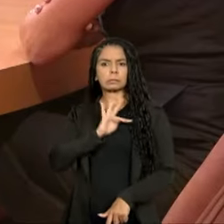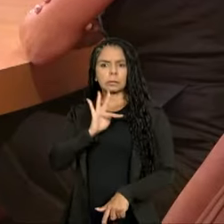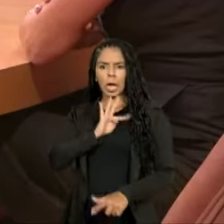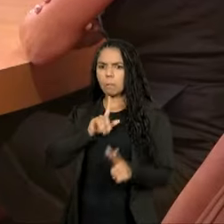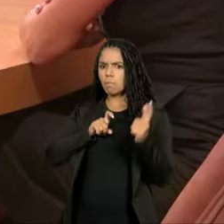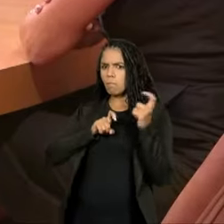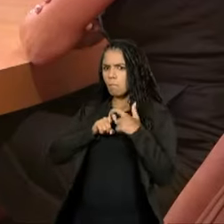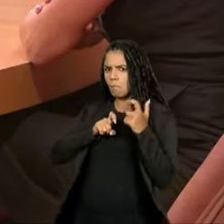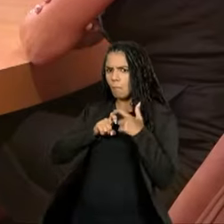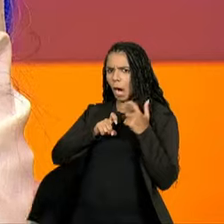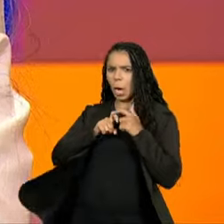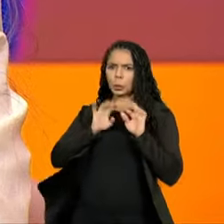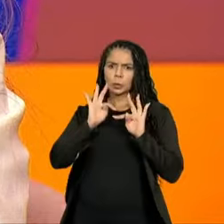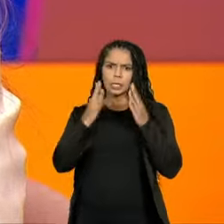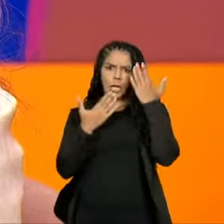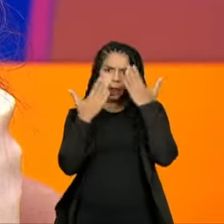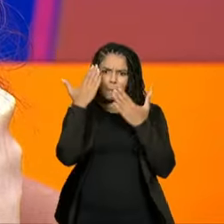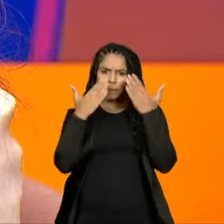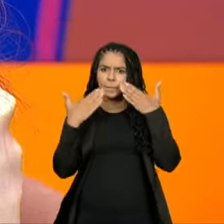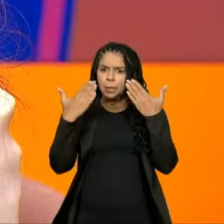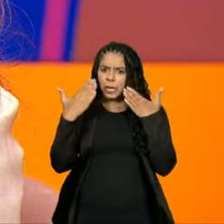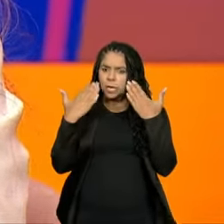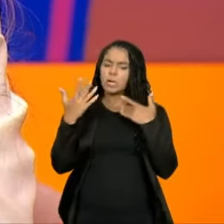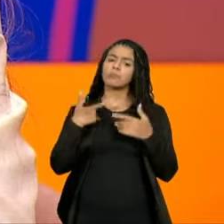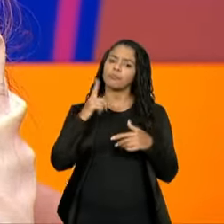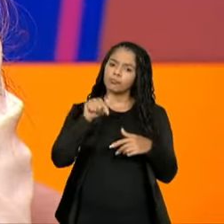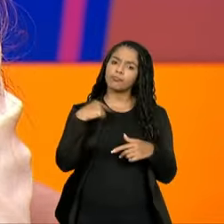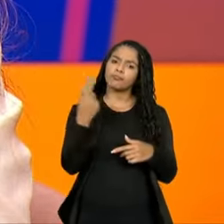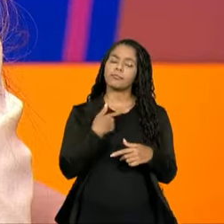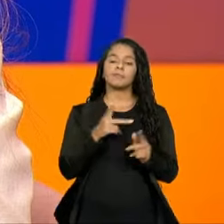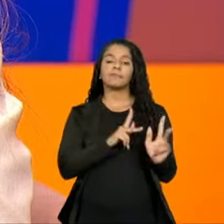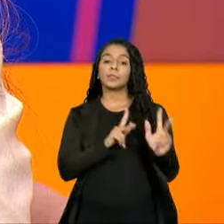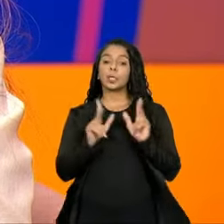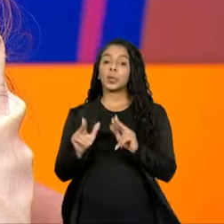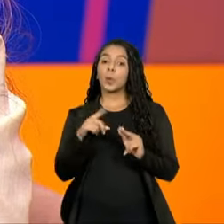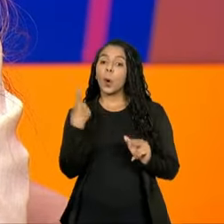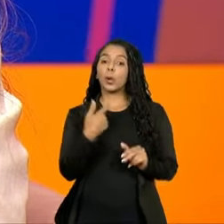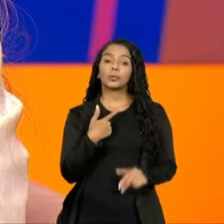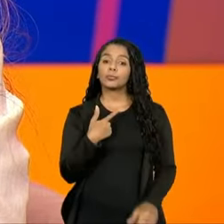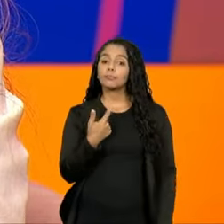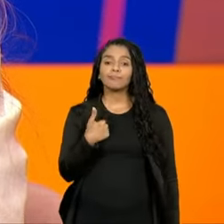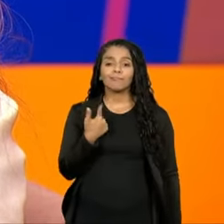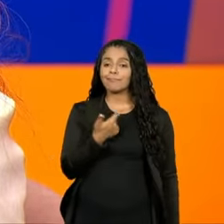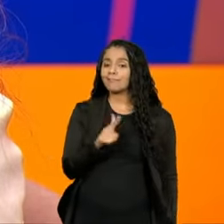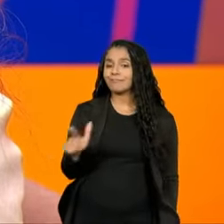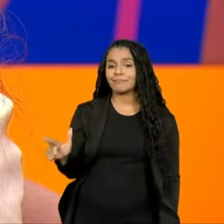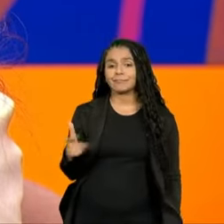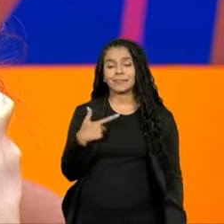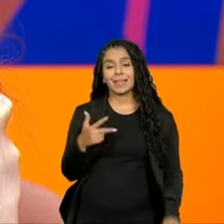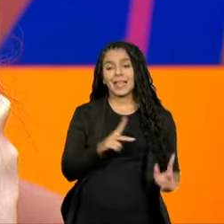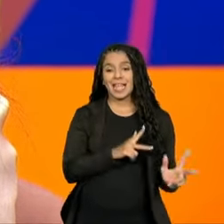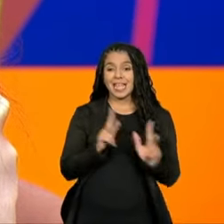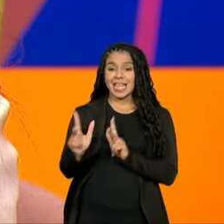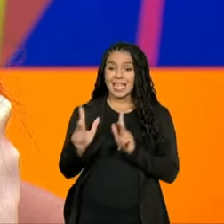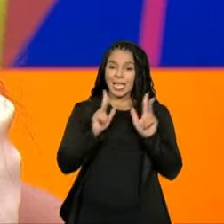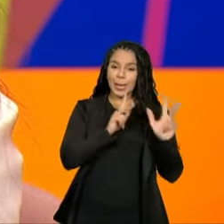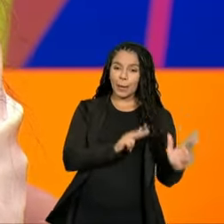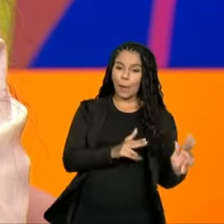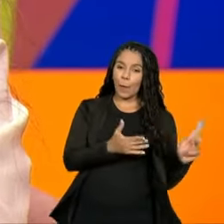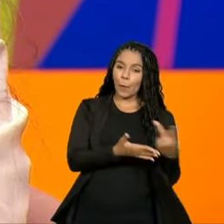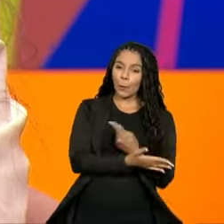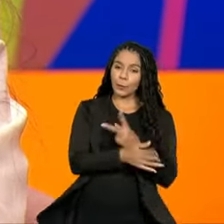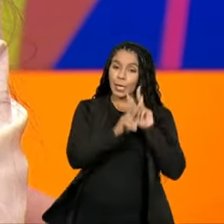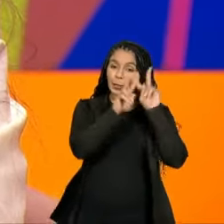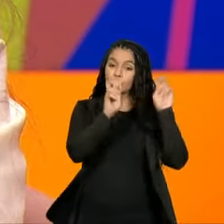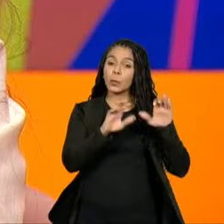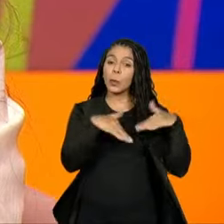conduzido... Médica, né? Terapêutica, né? E da mesma forma, a gente muitas vezes não tem essa mesma reverberação no campo feminino. Então, eu